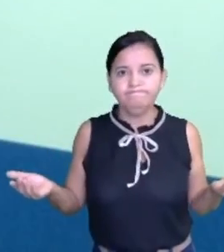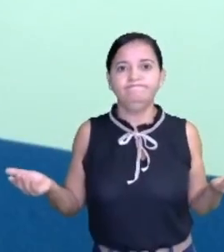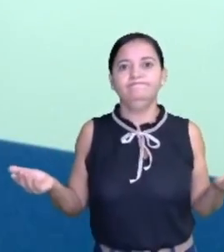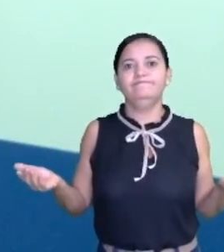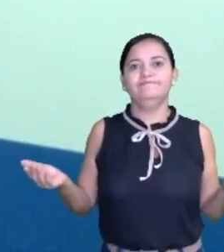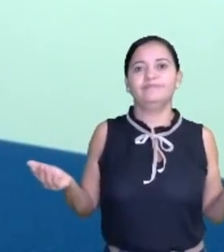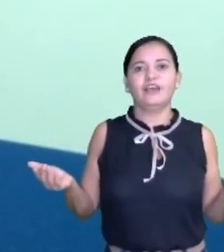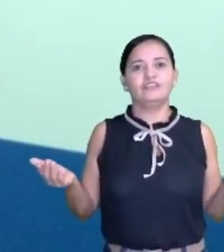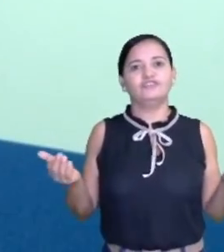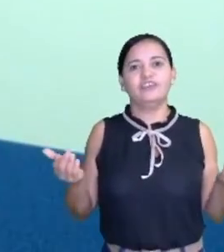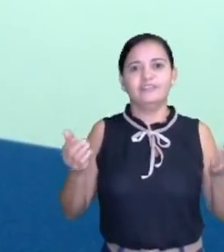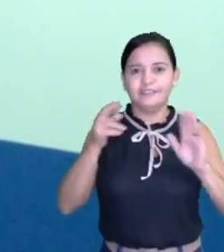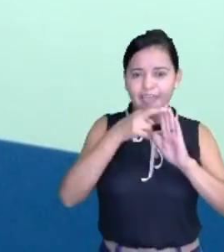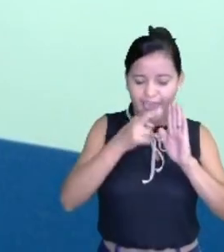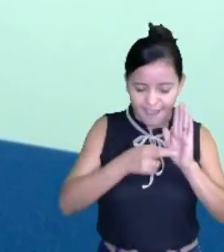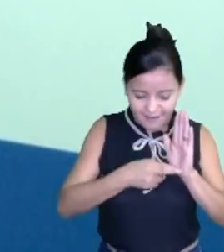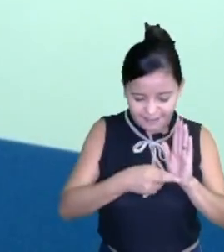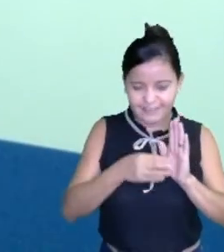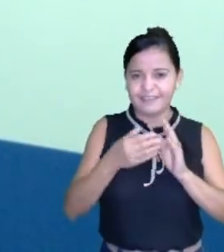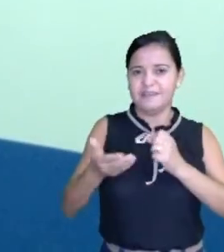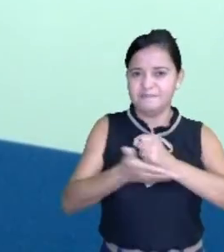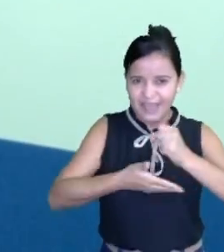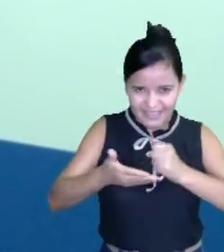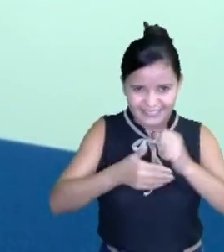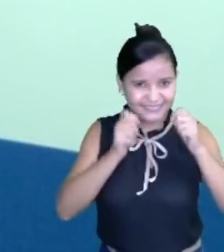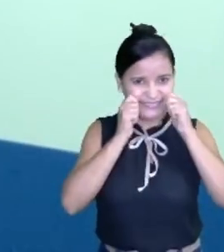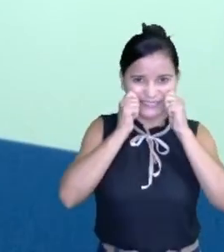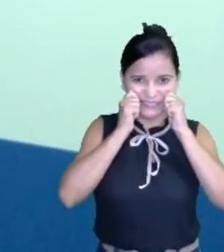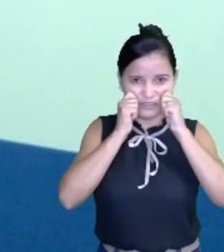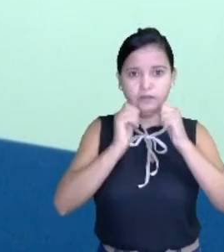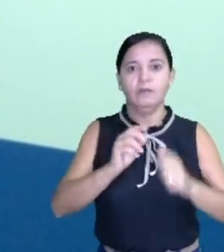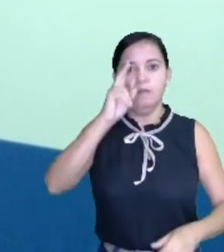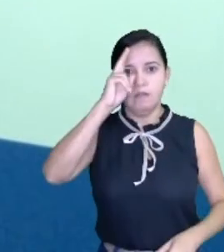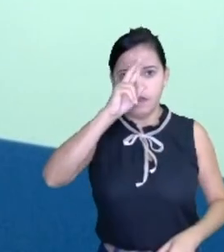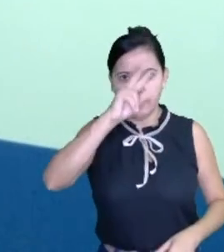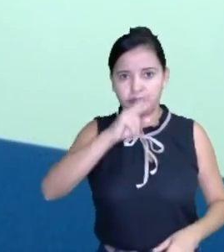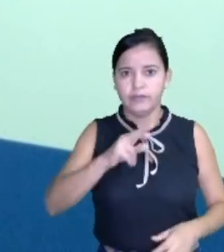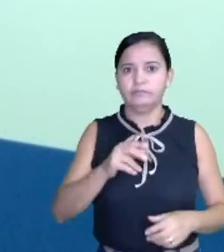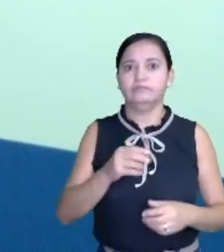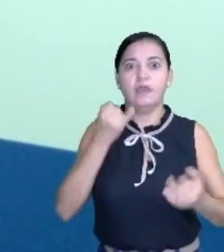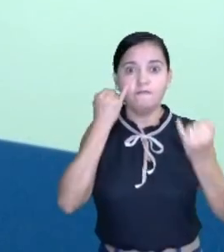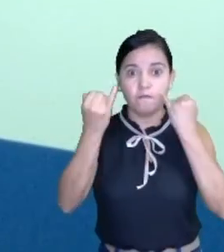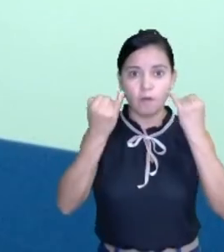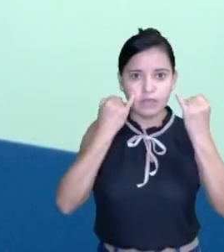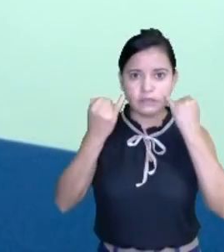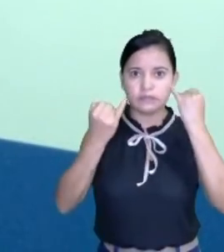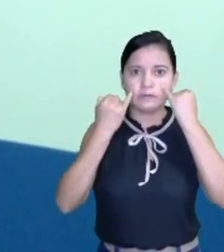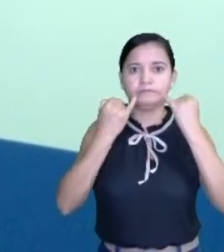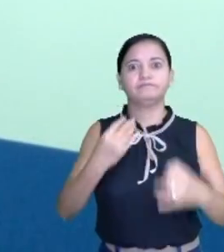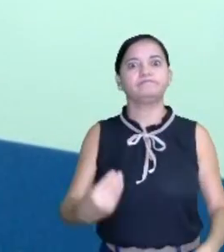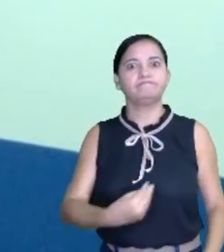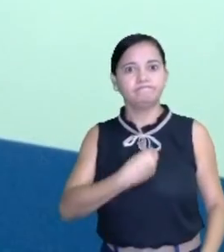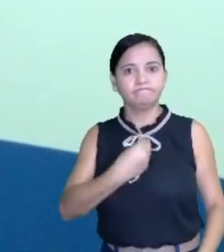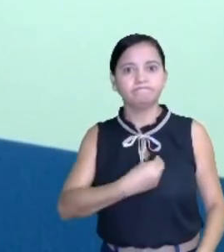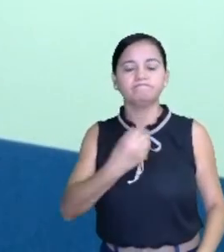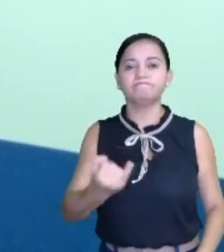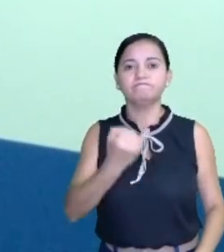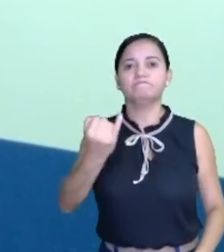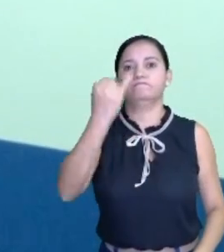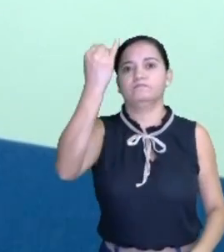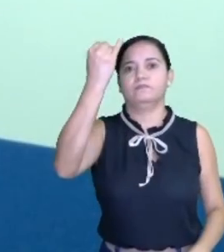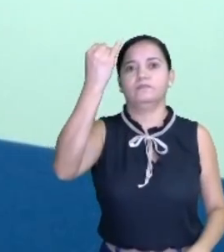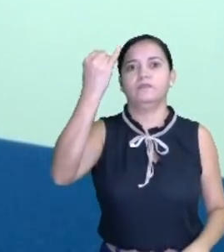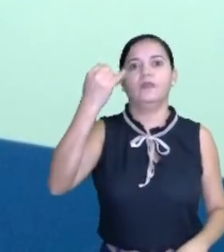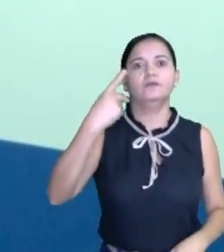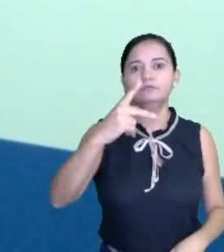gente não fugir da nossa regrinha, aquela regrinha básica, cuti-cuti, lembre-se, gente, que essas informações elas têm uma importância gigantesca